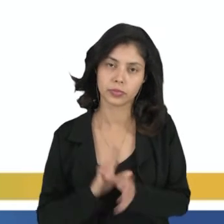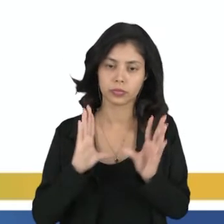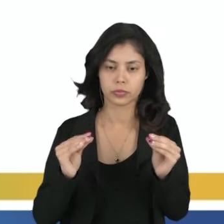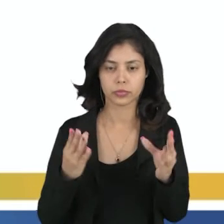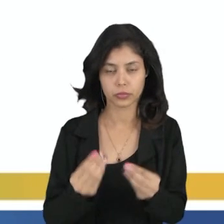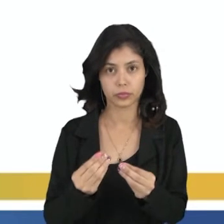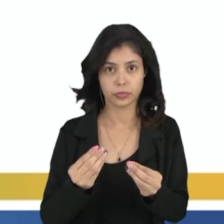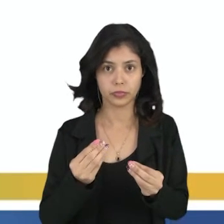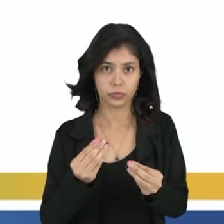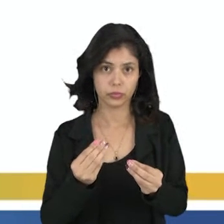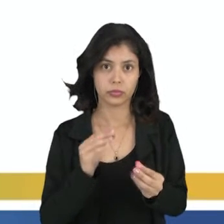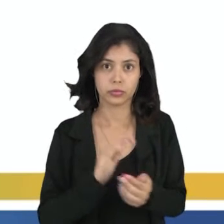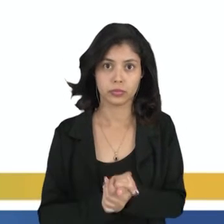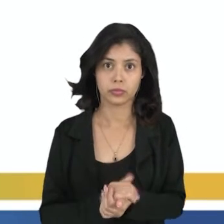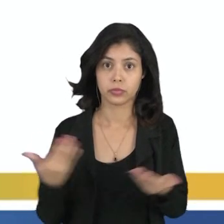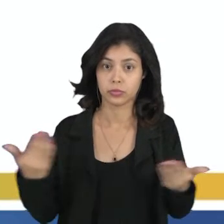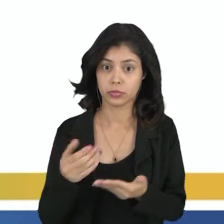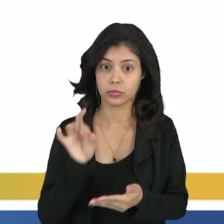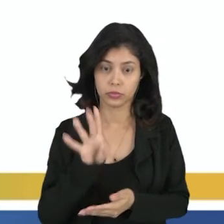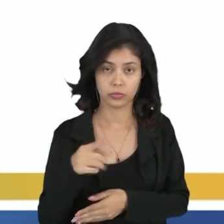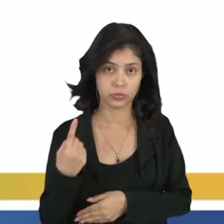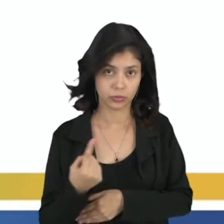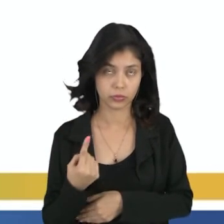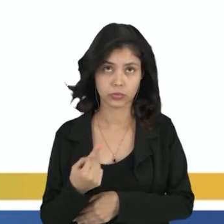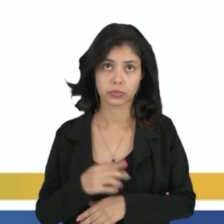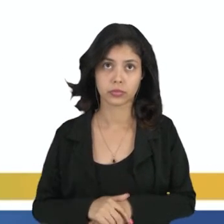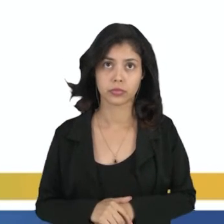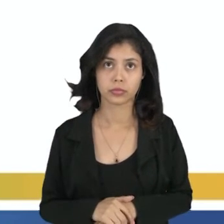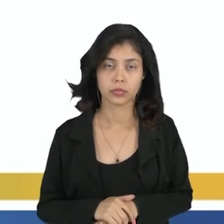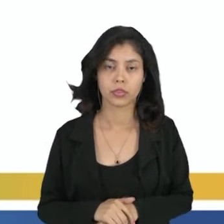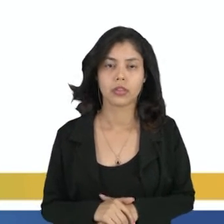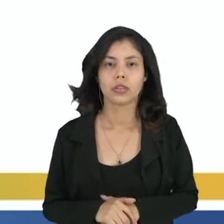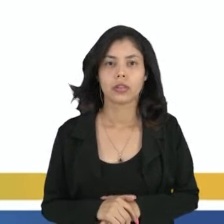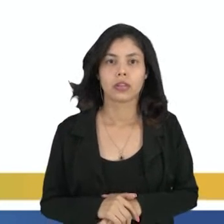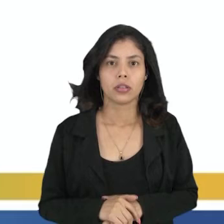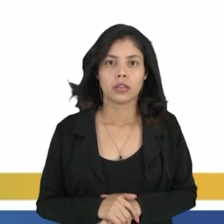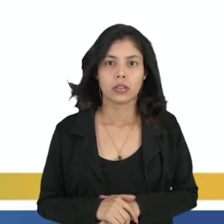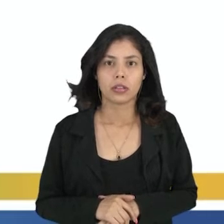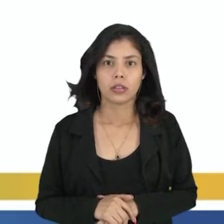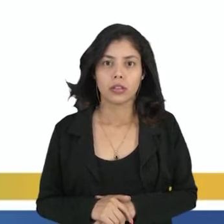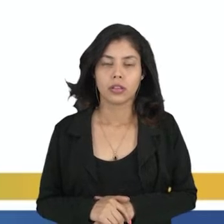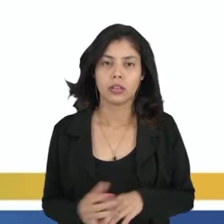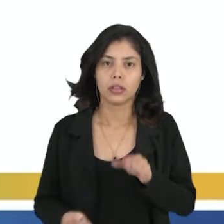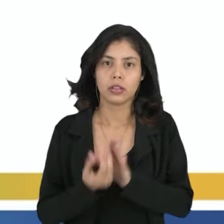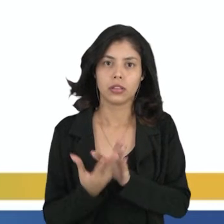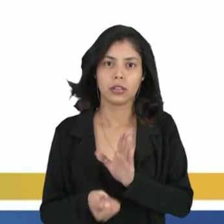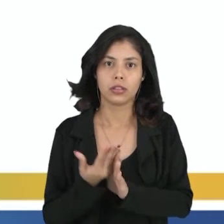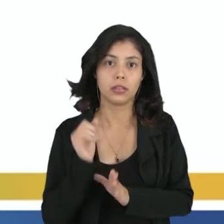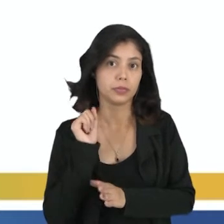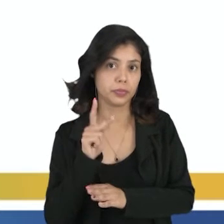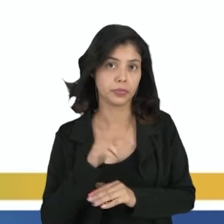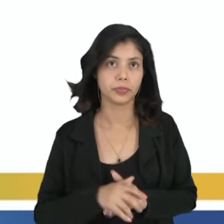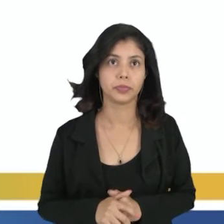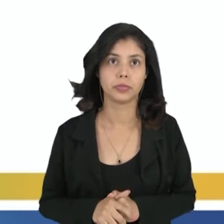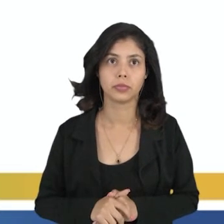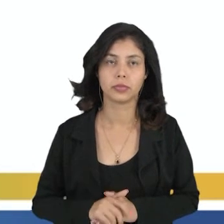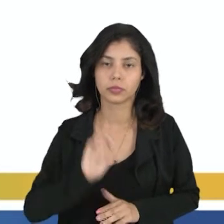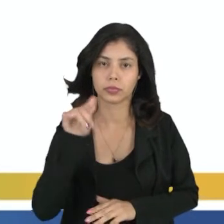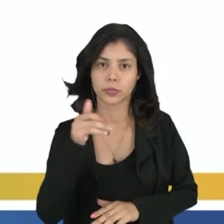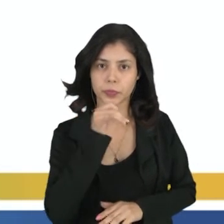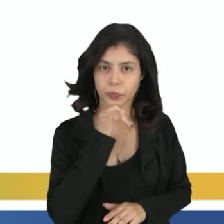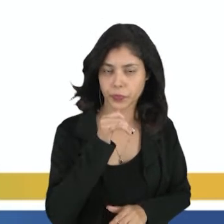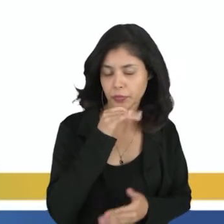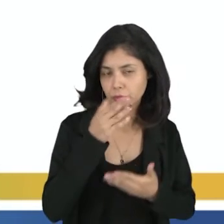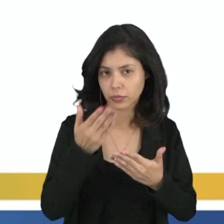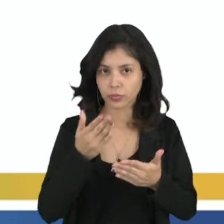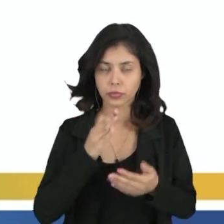substância composta e agora ele está sozinho aqui no lado dos produtos, ok? Outro exemplo,